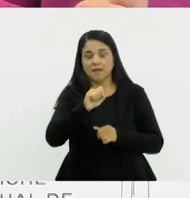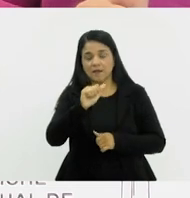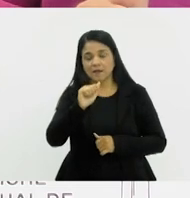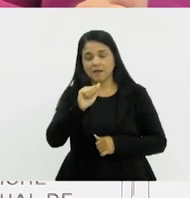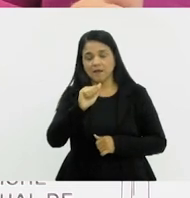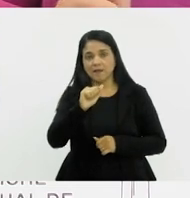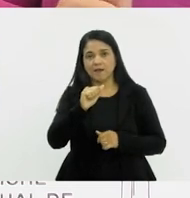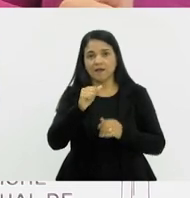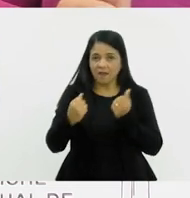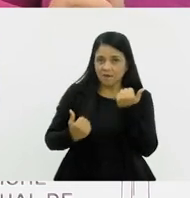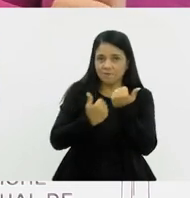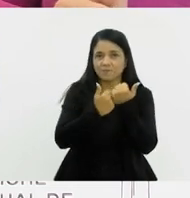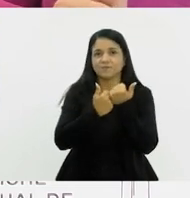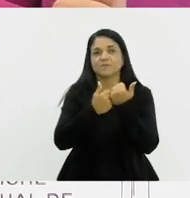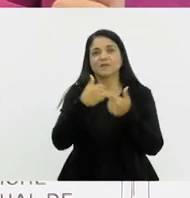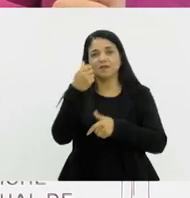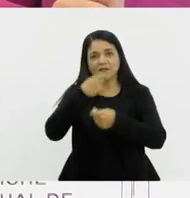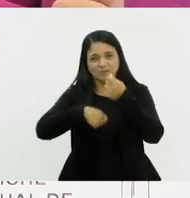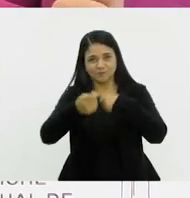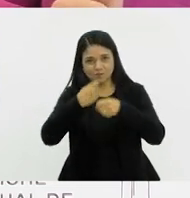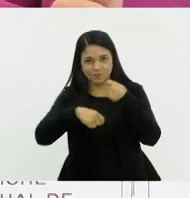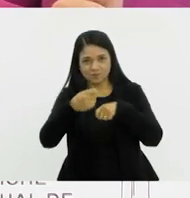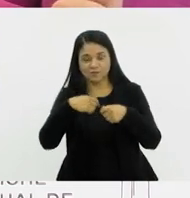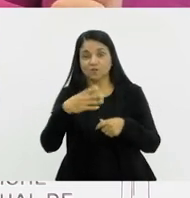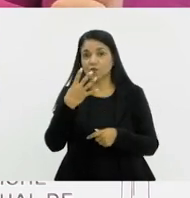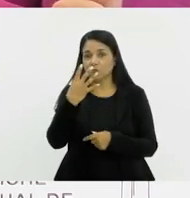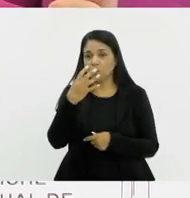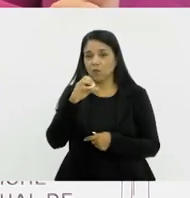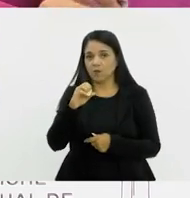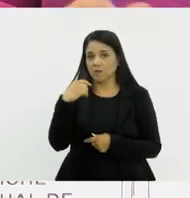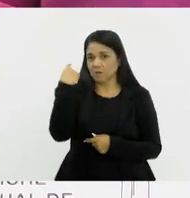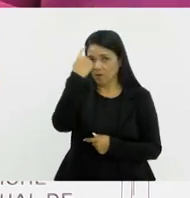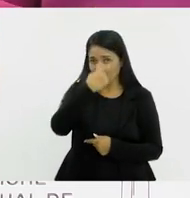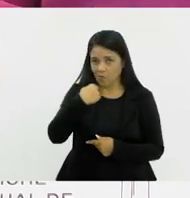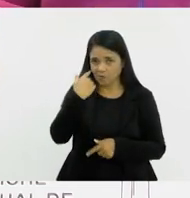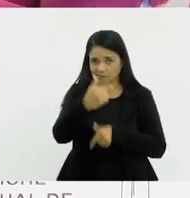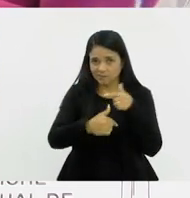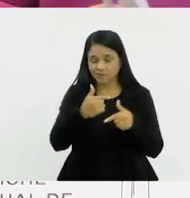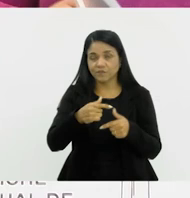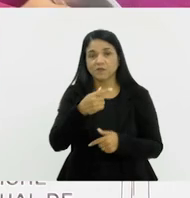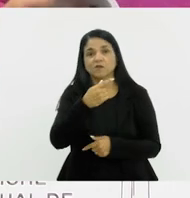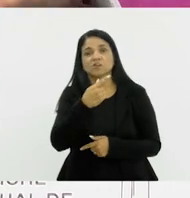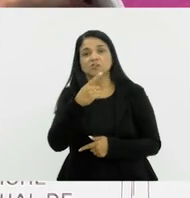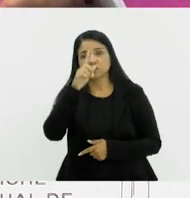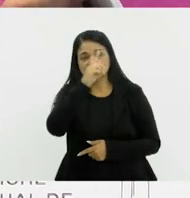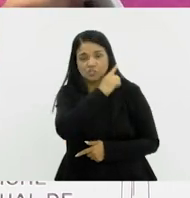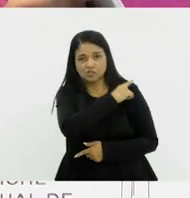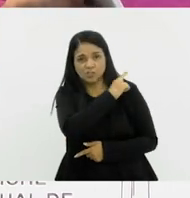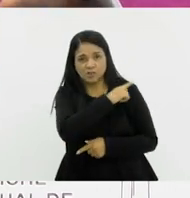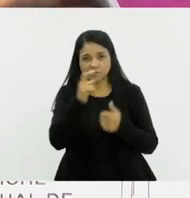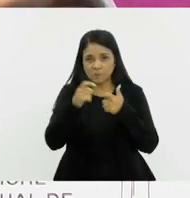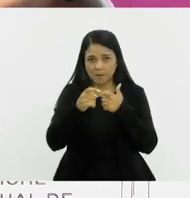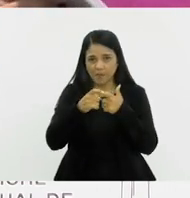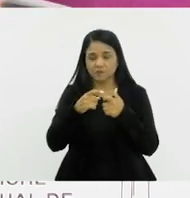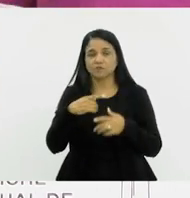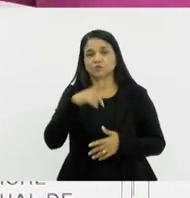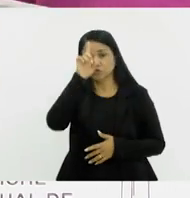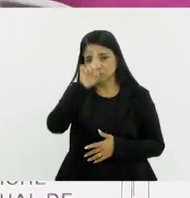carga diarista, com carga 40 horas. Uma gerência médica, um diretor técnico.